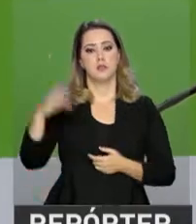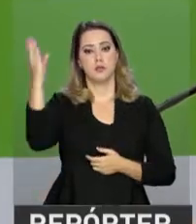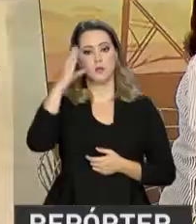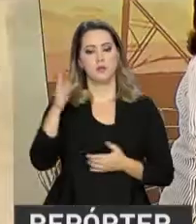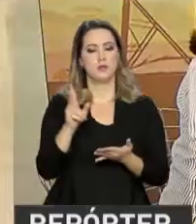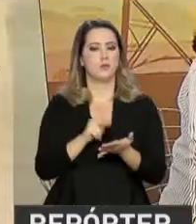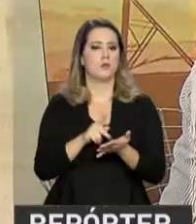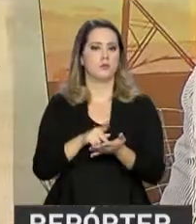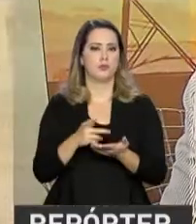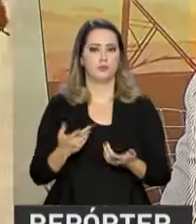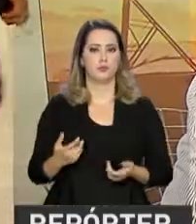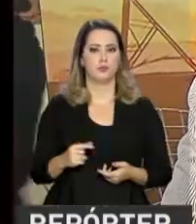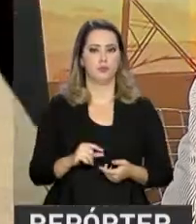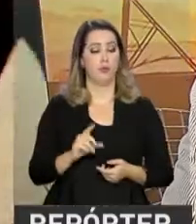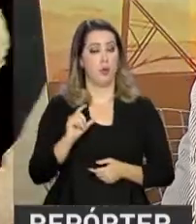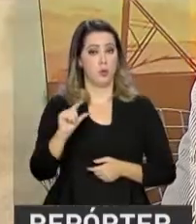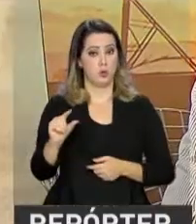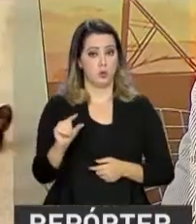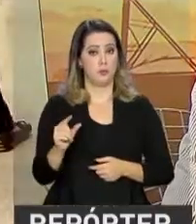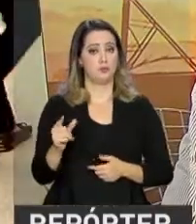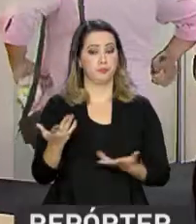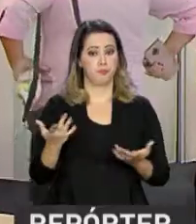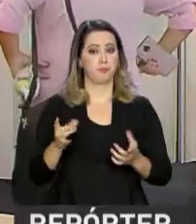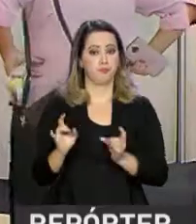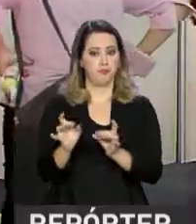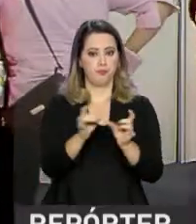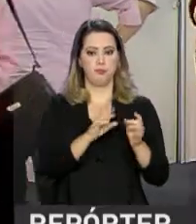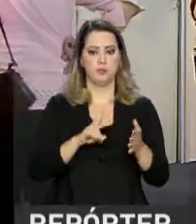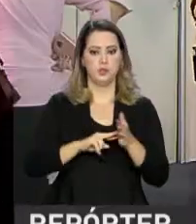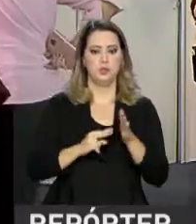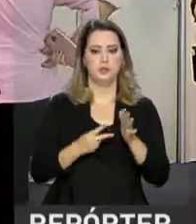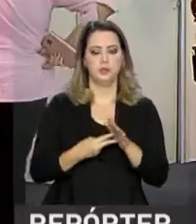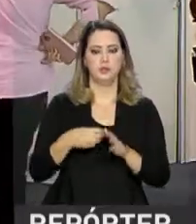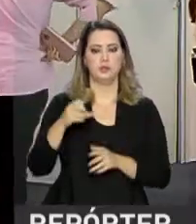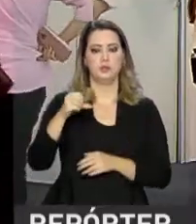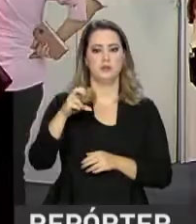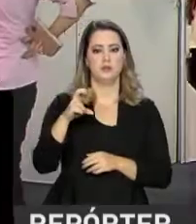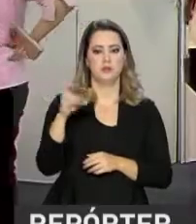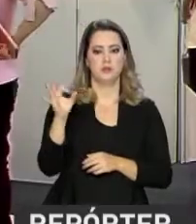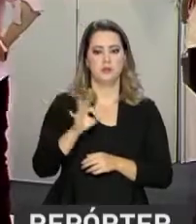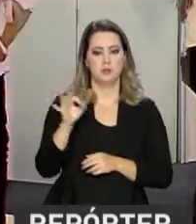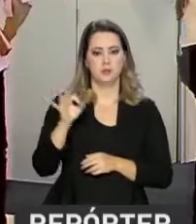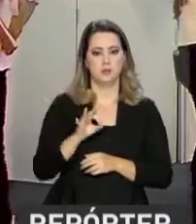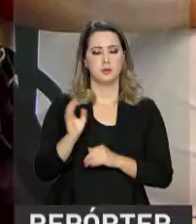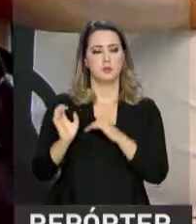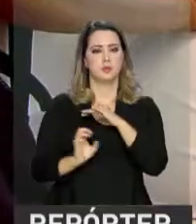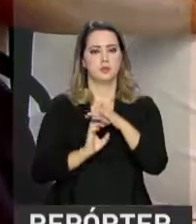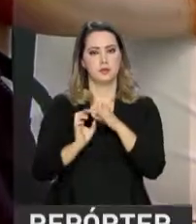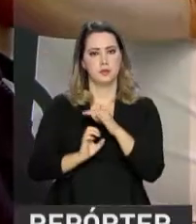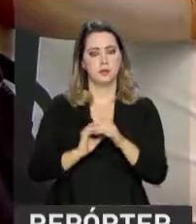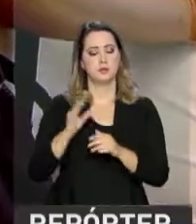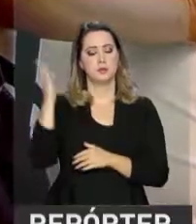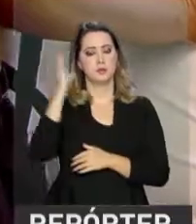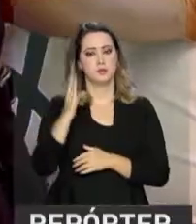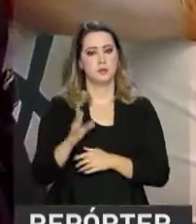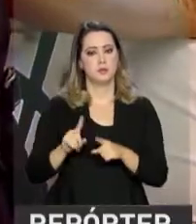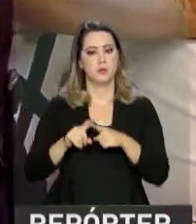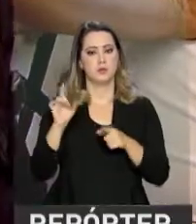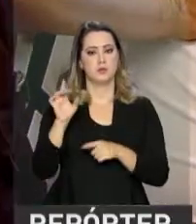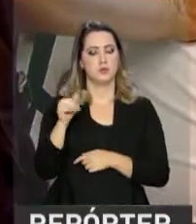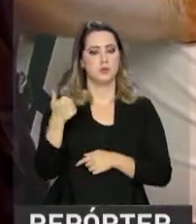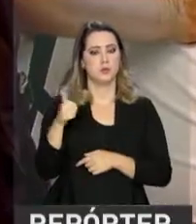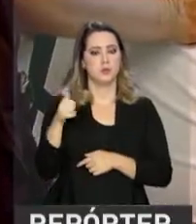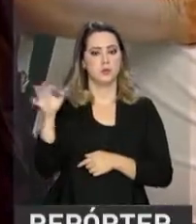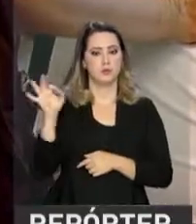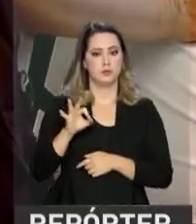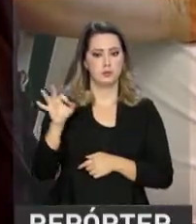real. Os pequenos negócios representam 95% das empresas brasileiras, mas apenas